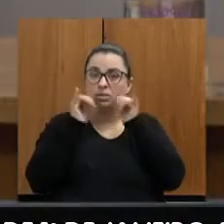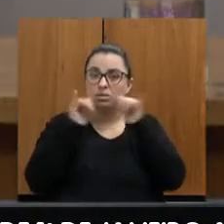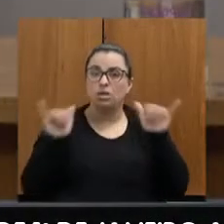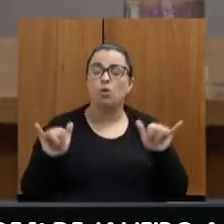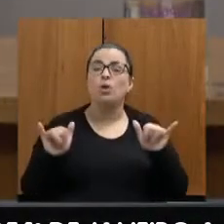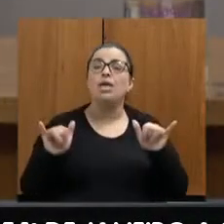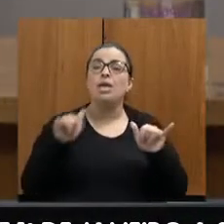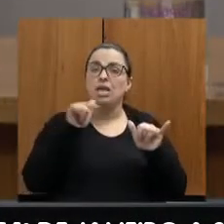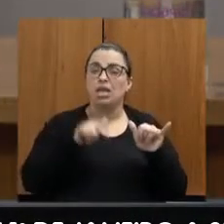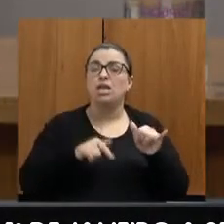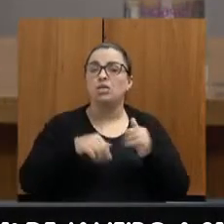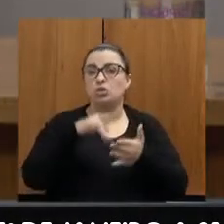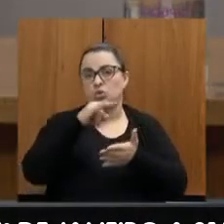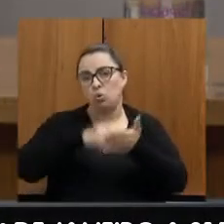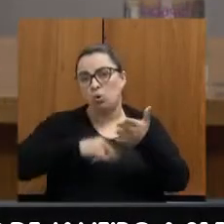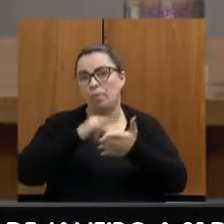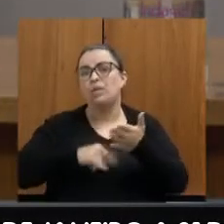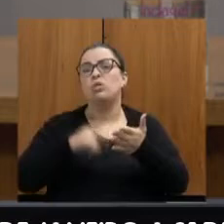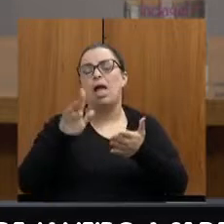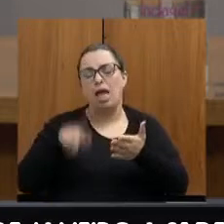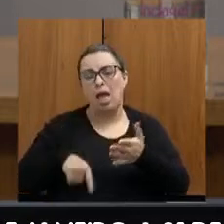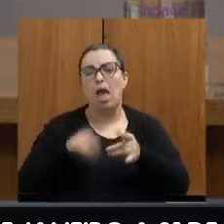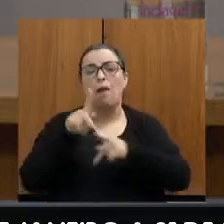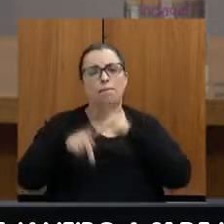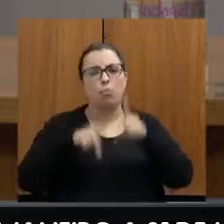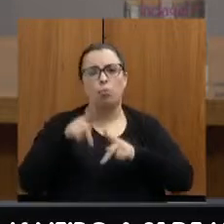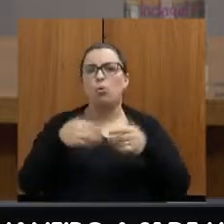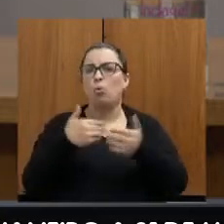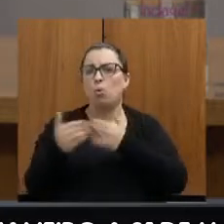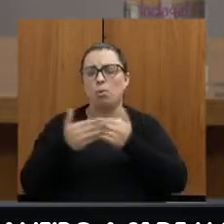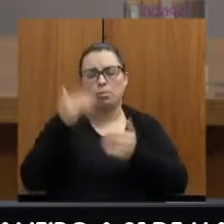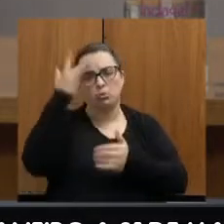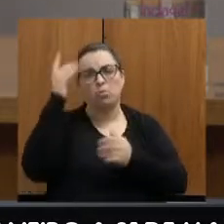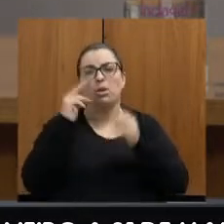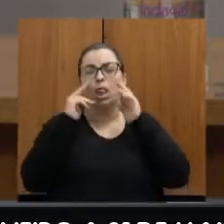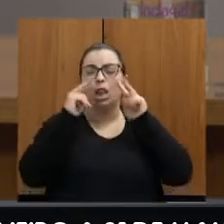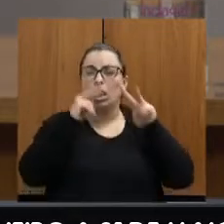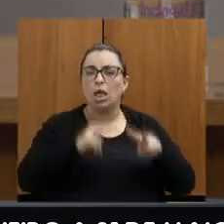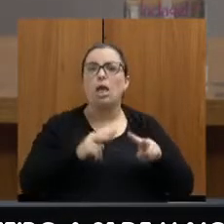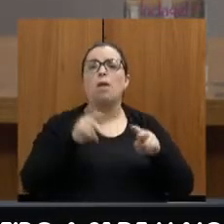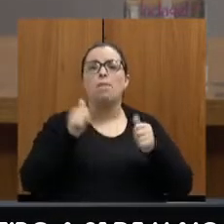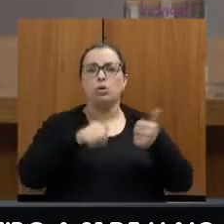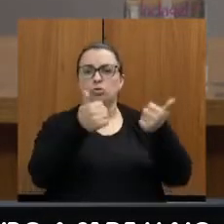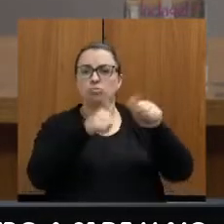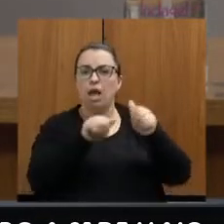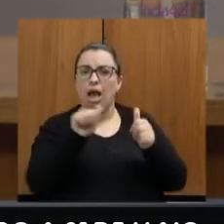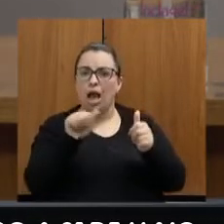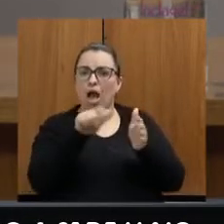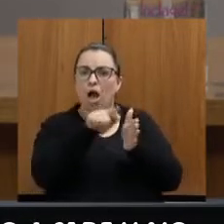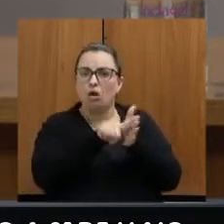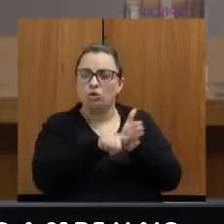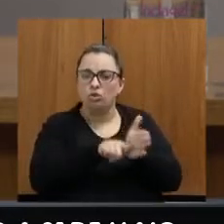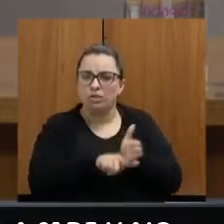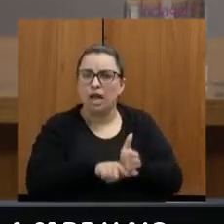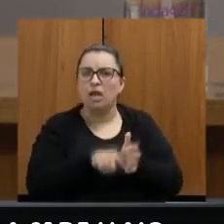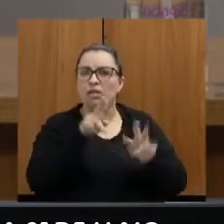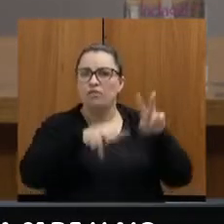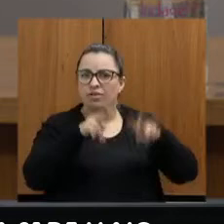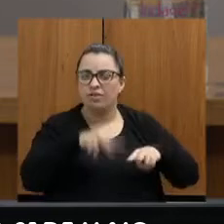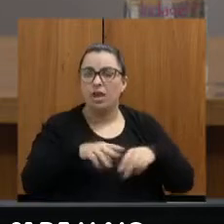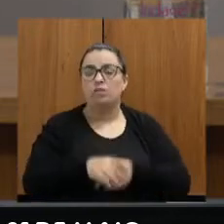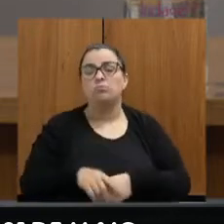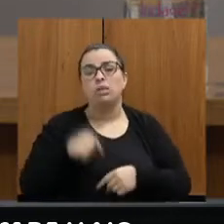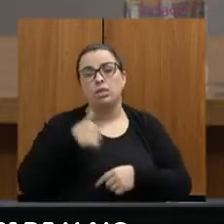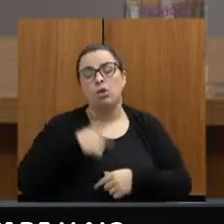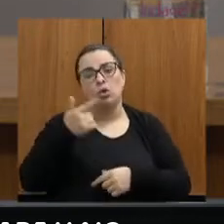casa e da frente parlamentar para que possam ser auditados e para que possa ser verificado então eu mais uma vez